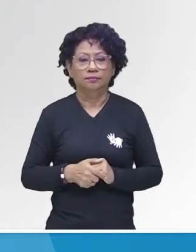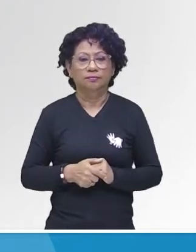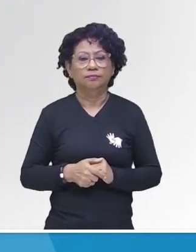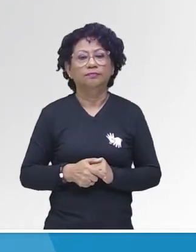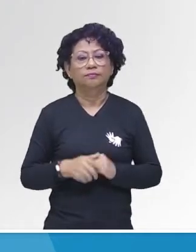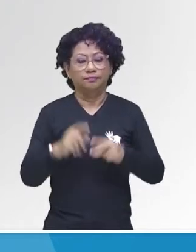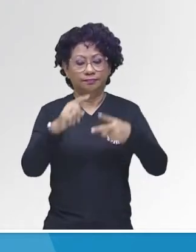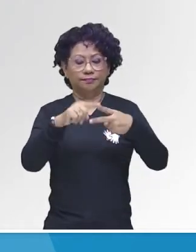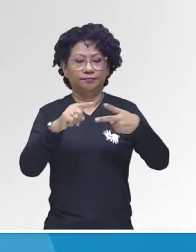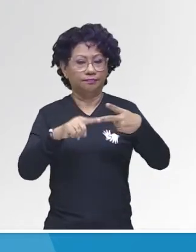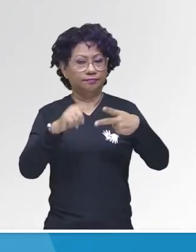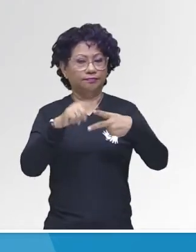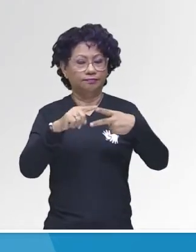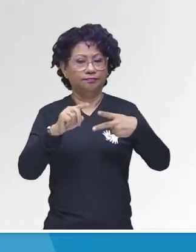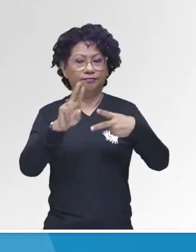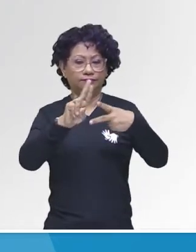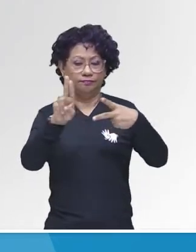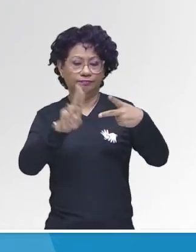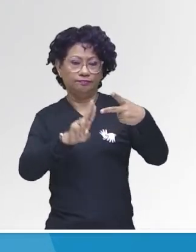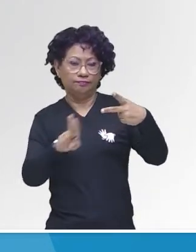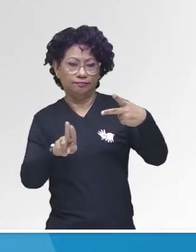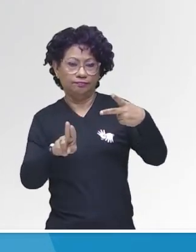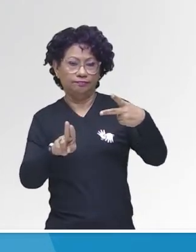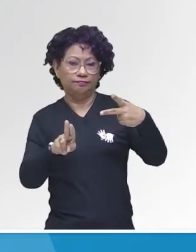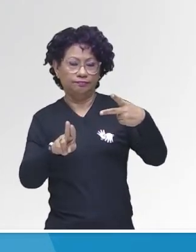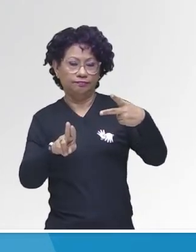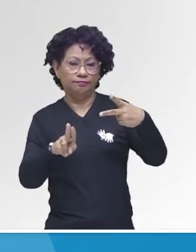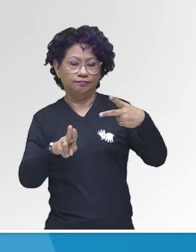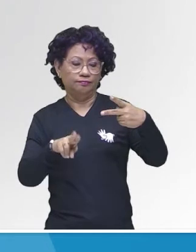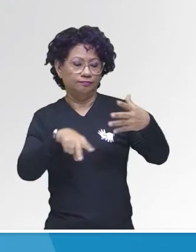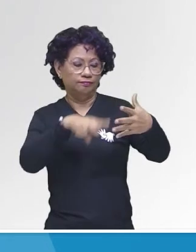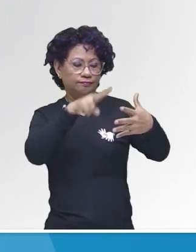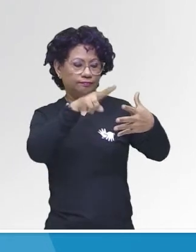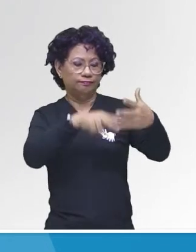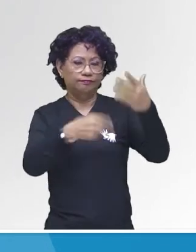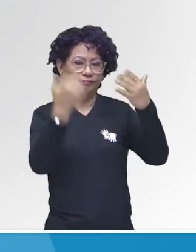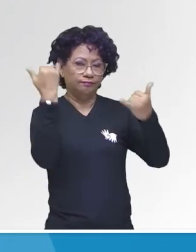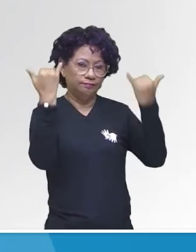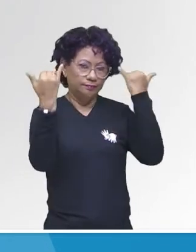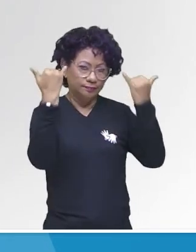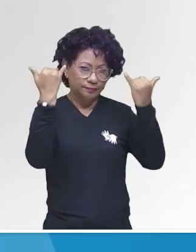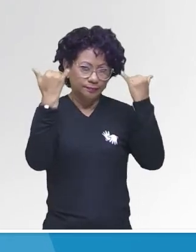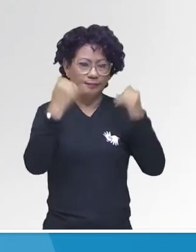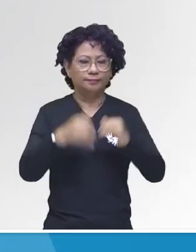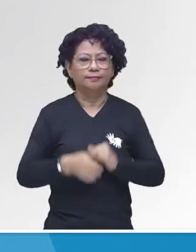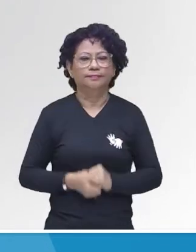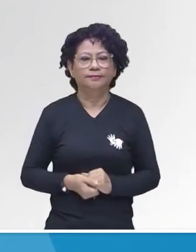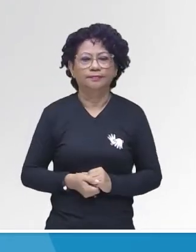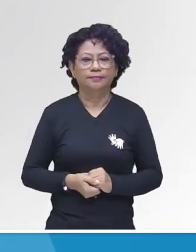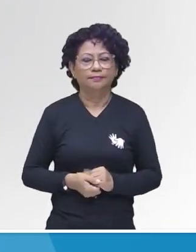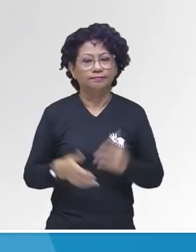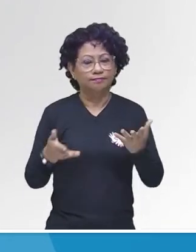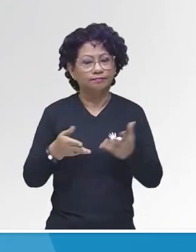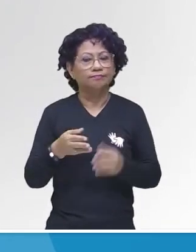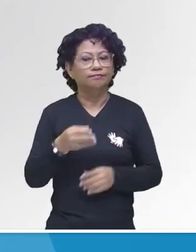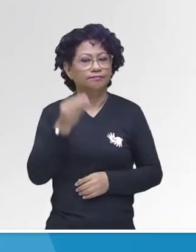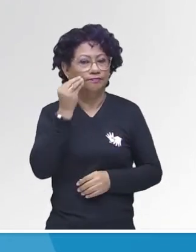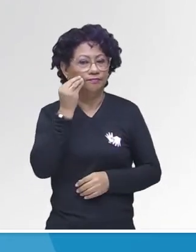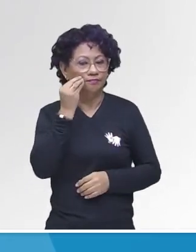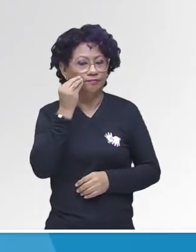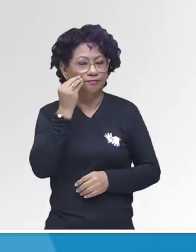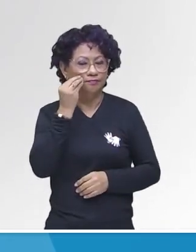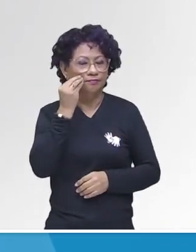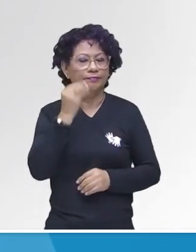duas classificações que a gente tem aí para as posições entre os pontos, tá bom? A gente vai utilizar muitos desses conceitos, tá